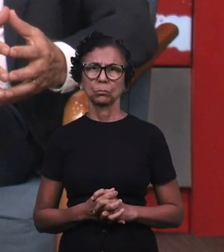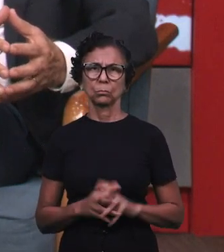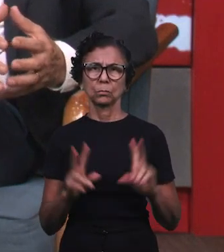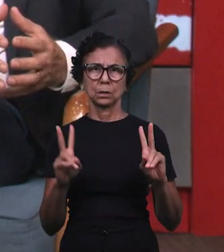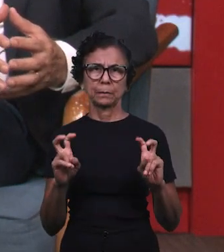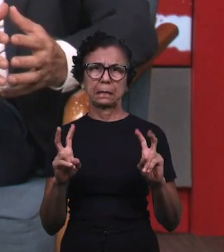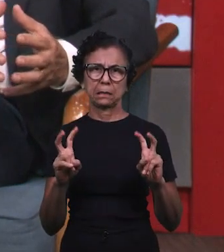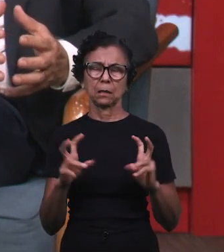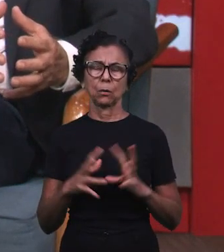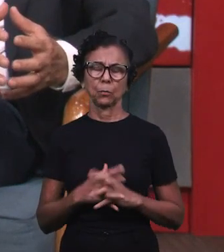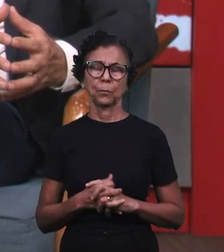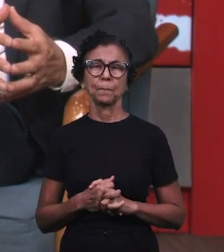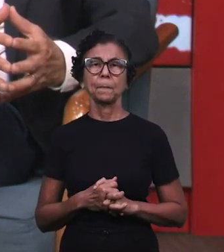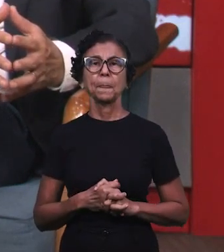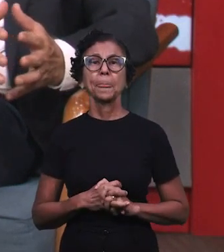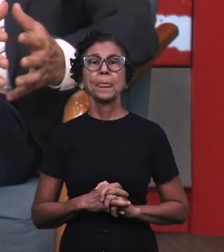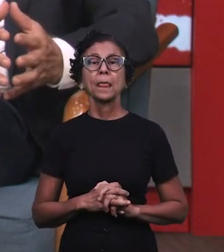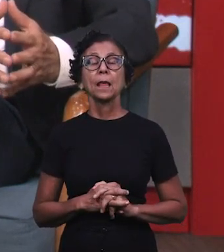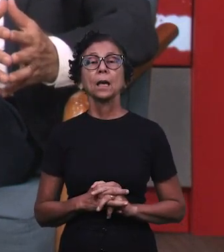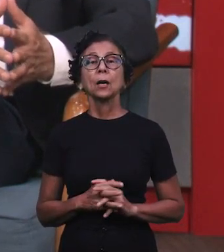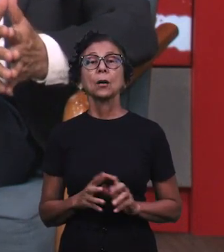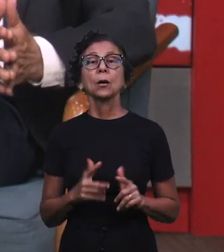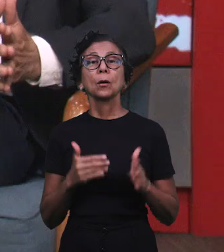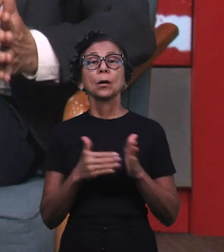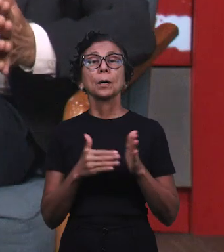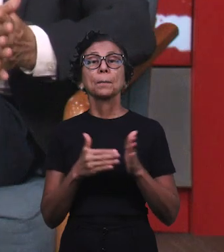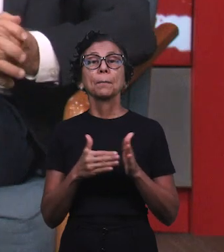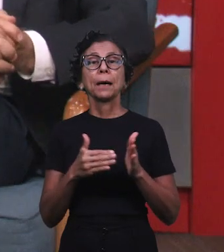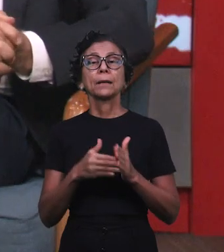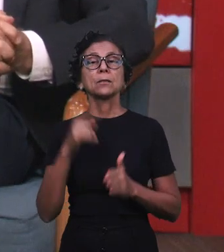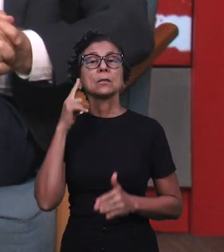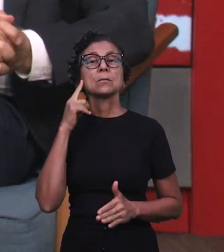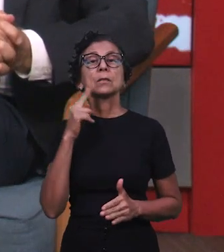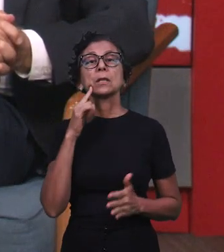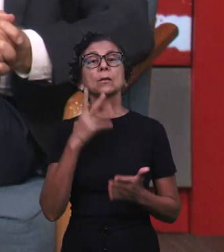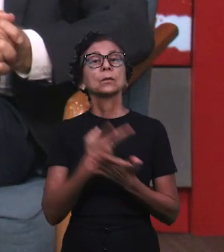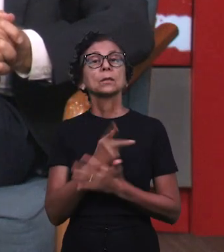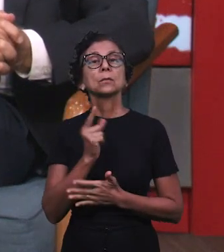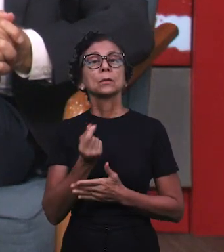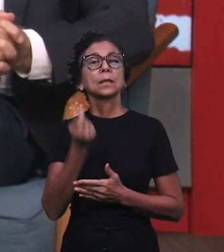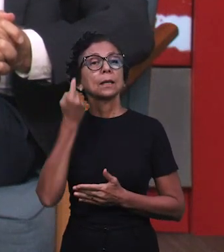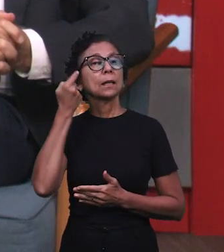faz? O que ela compromete? Primeiro nós vamos entender